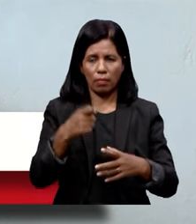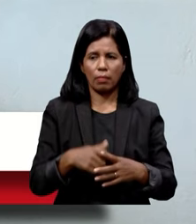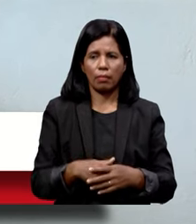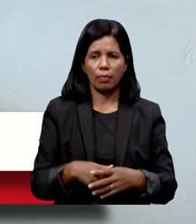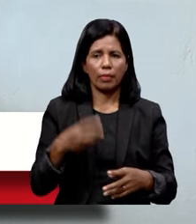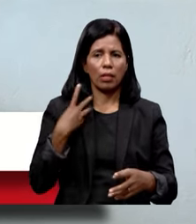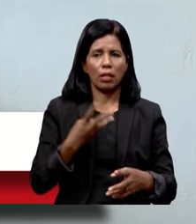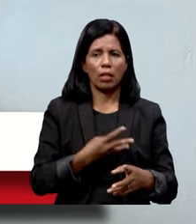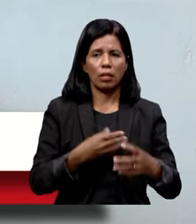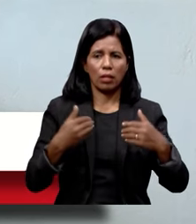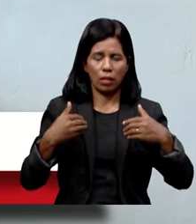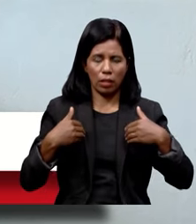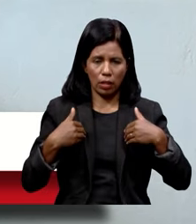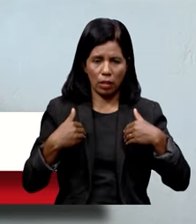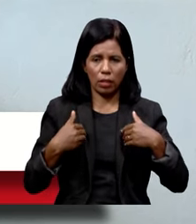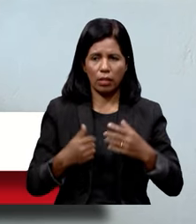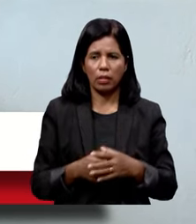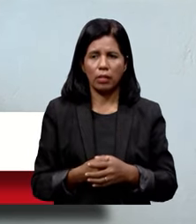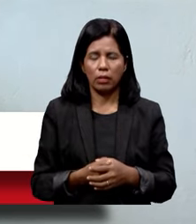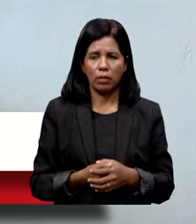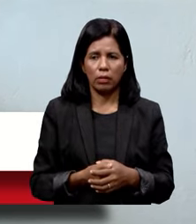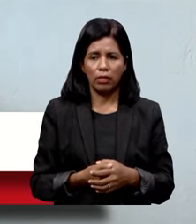ita iha ambitu ida